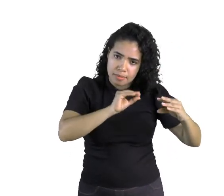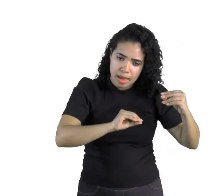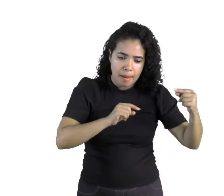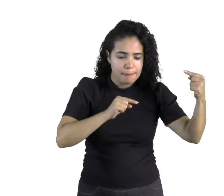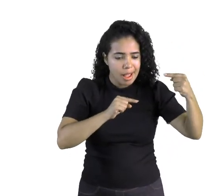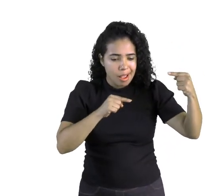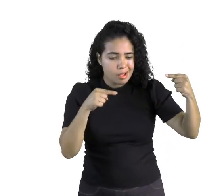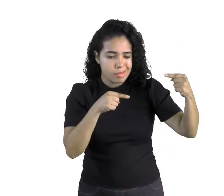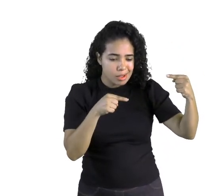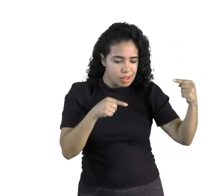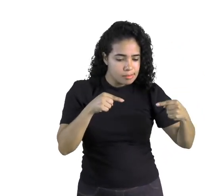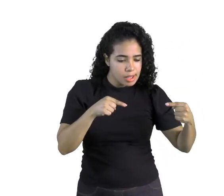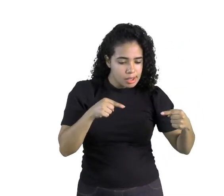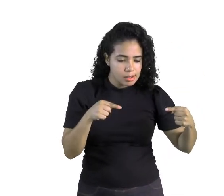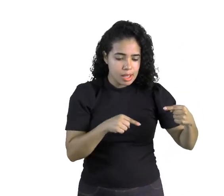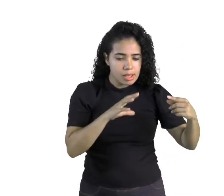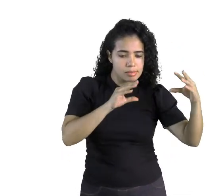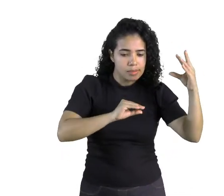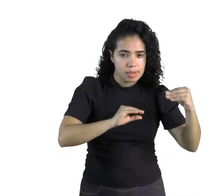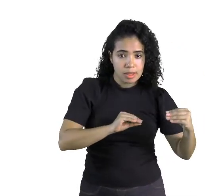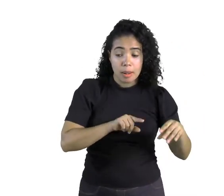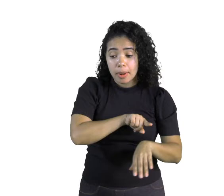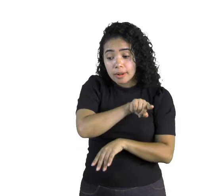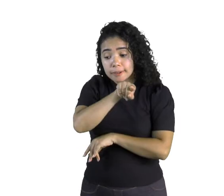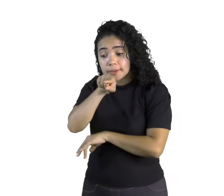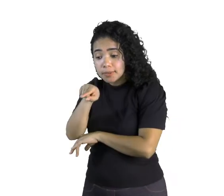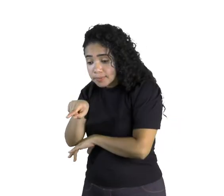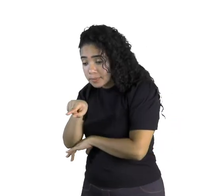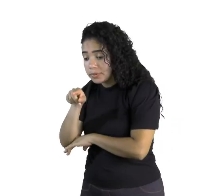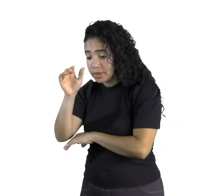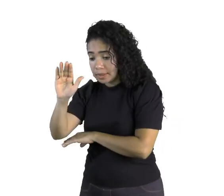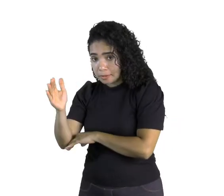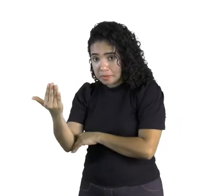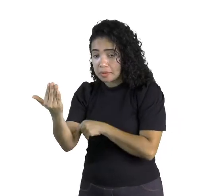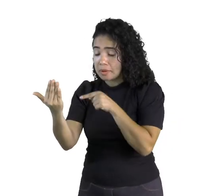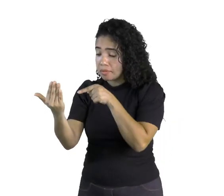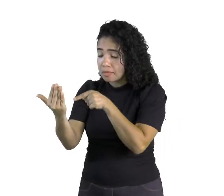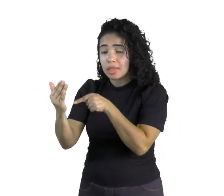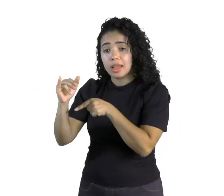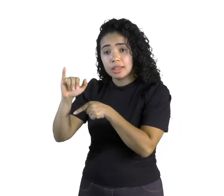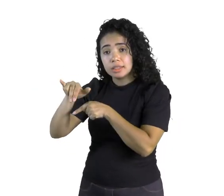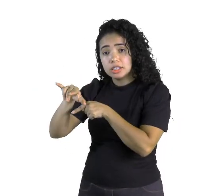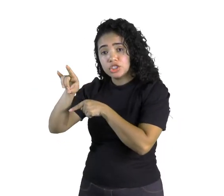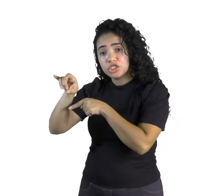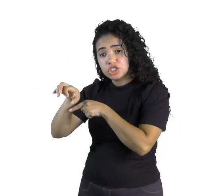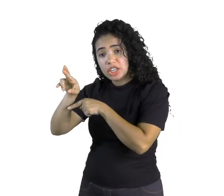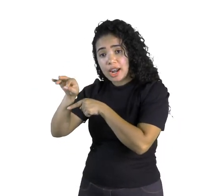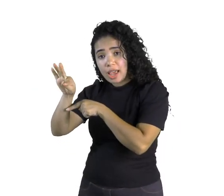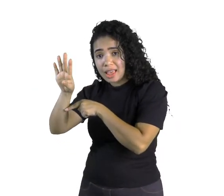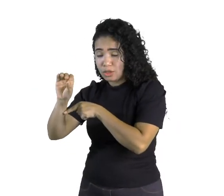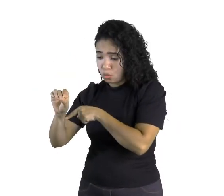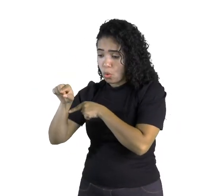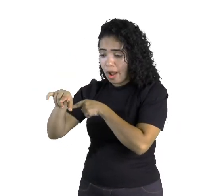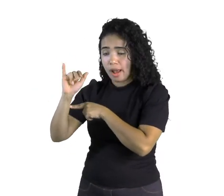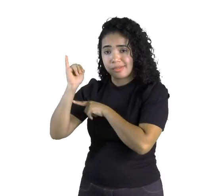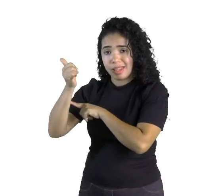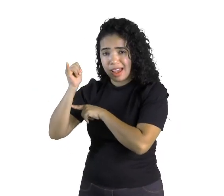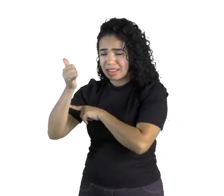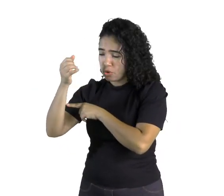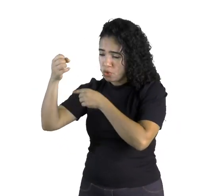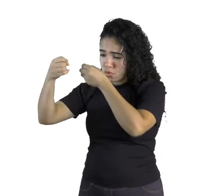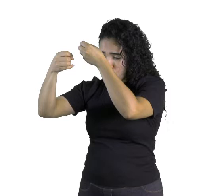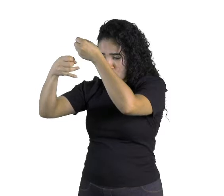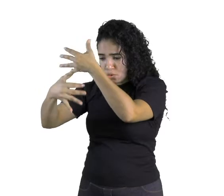no discurso indireto é necessário um narrador para contar todos os fatos